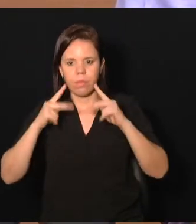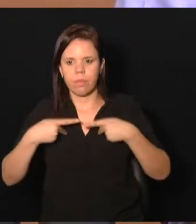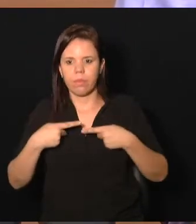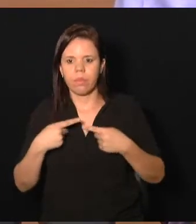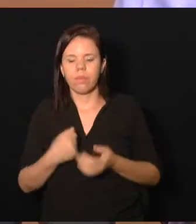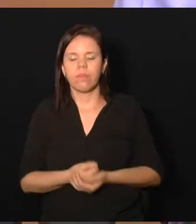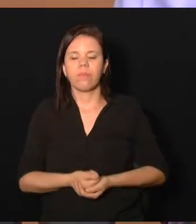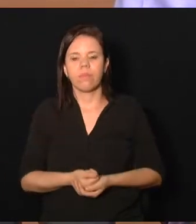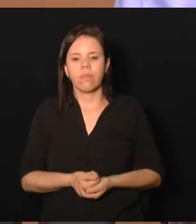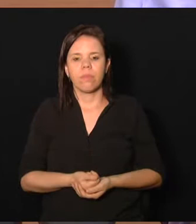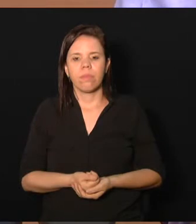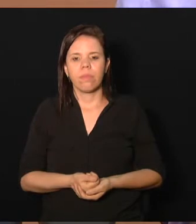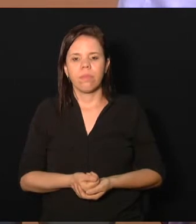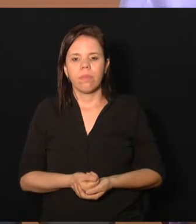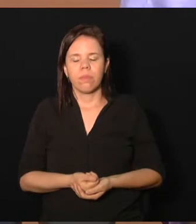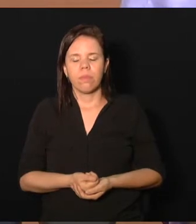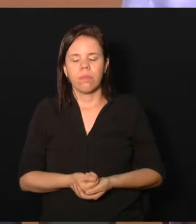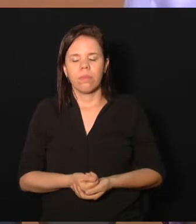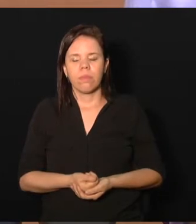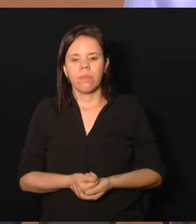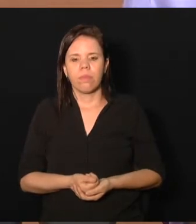E eu sempre digo que